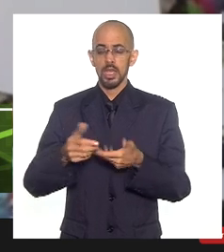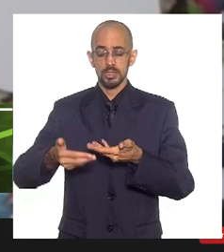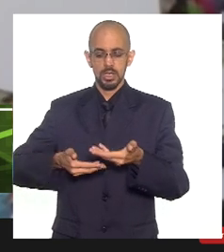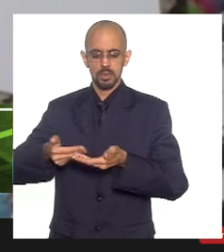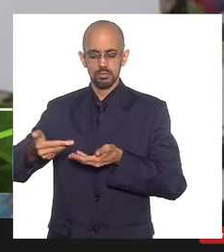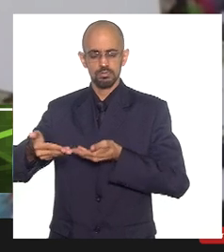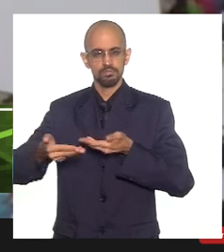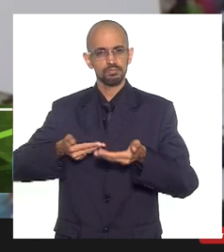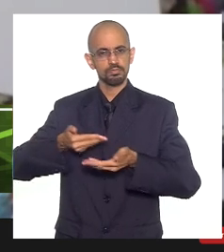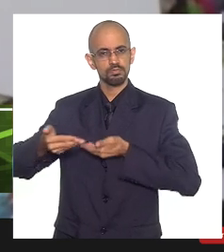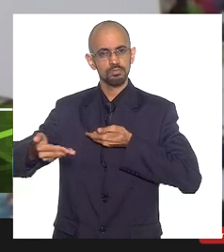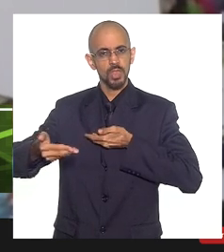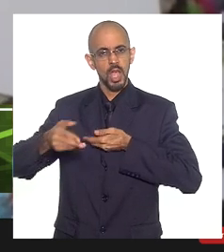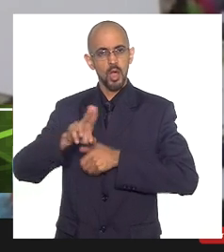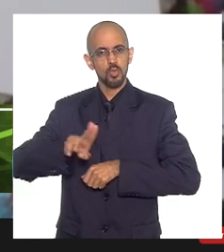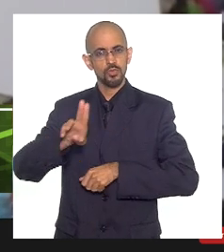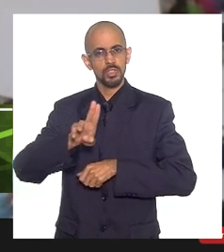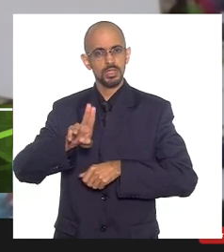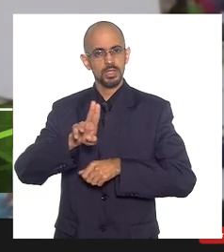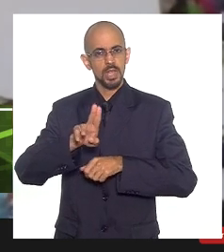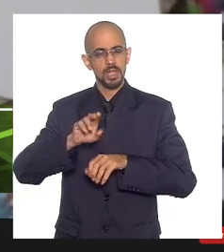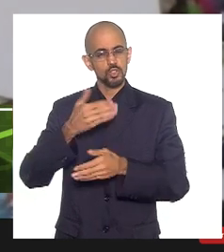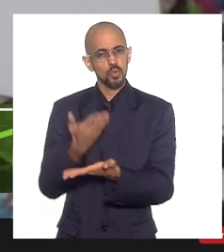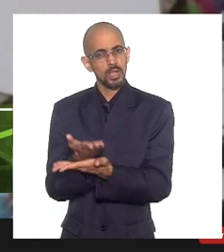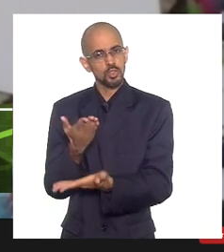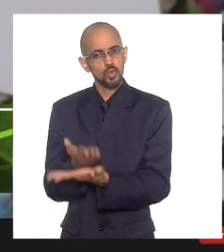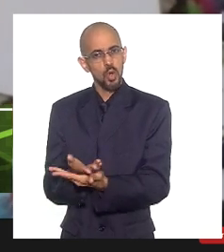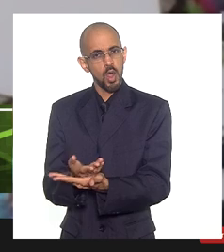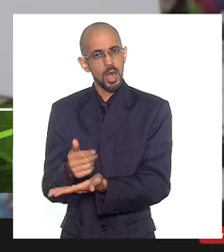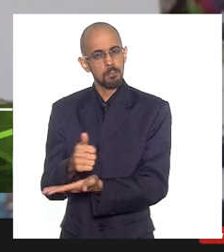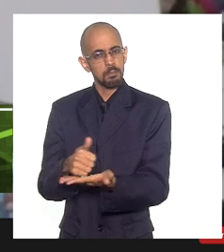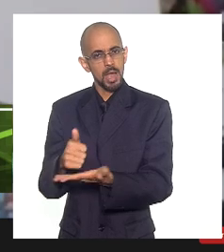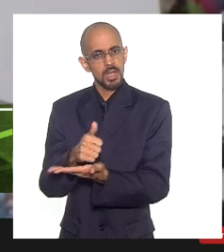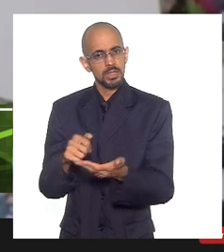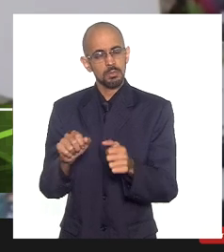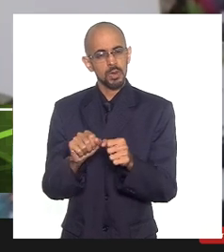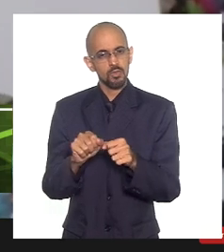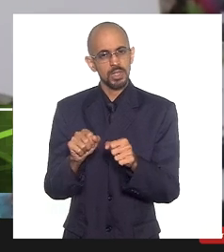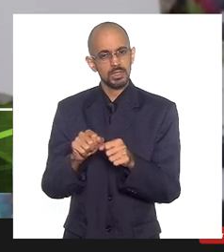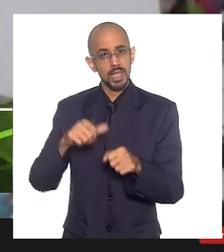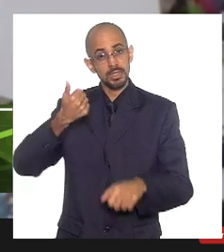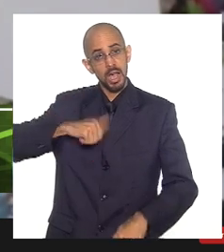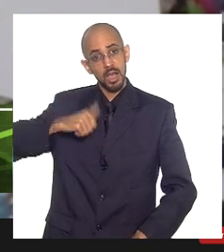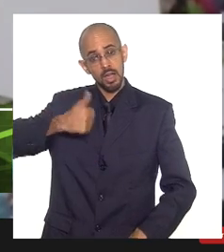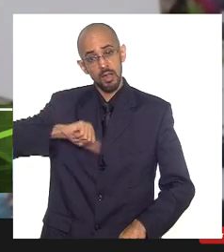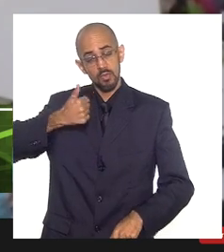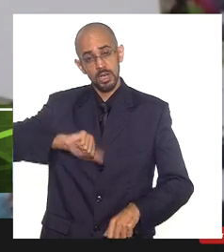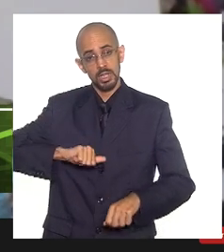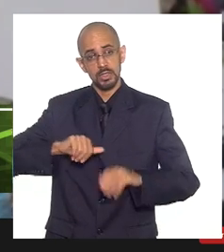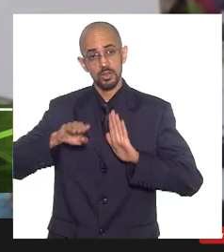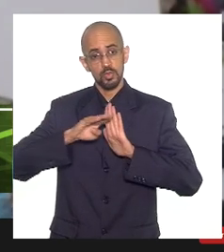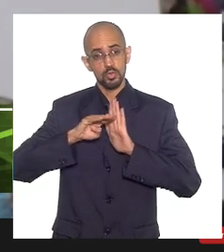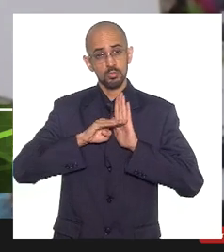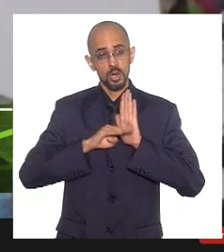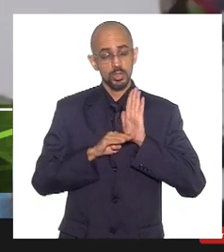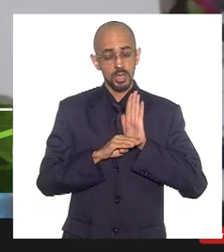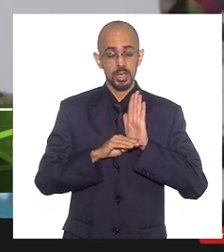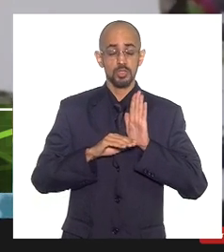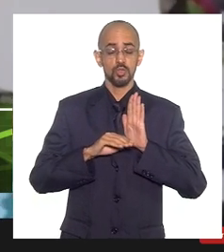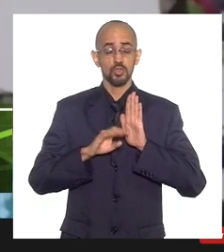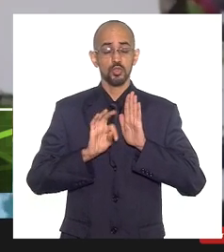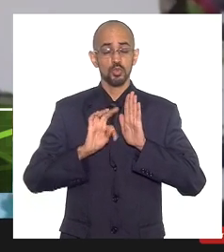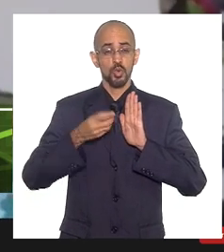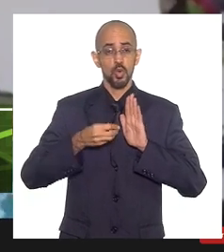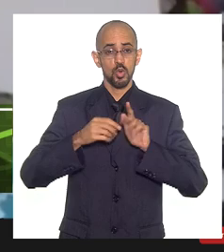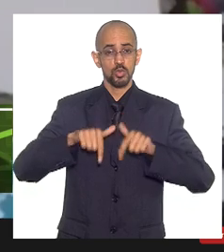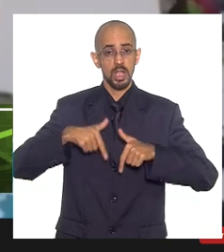redes de educação básica para fazer este inventário e a avaliação sobre os processos que foram realizados